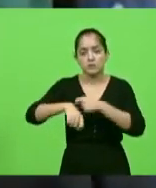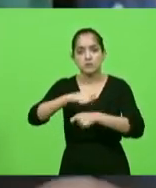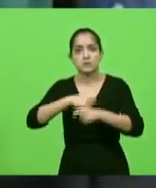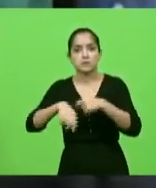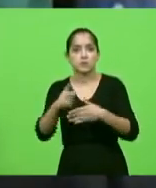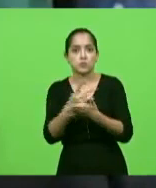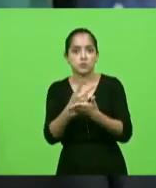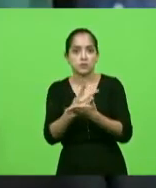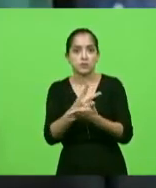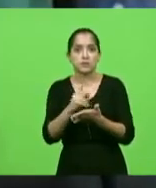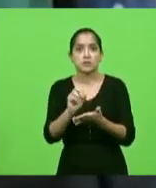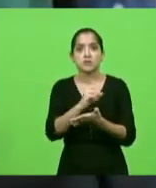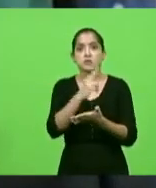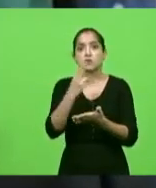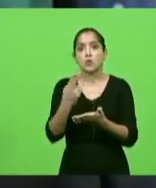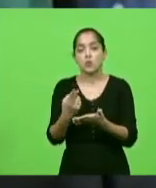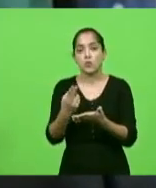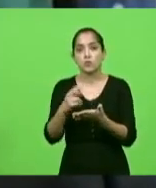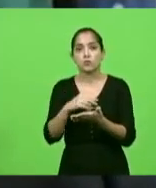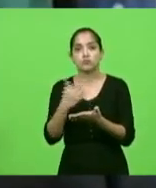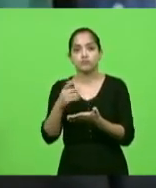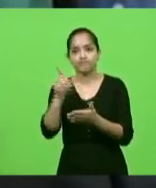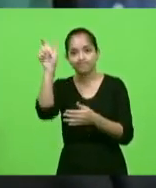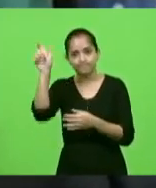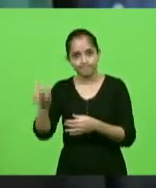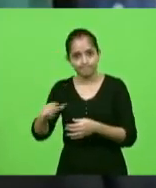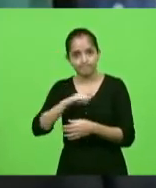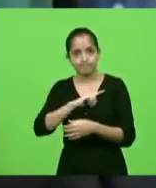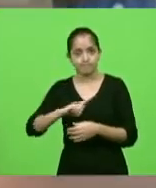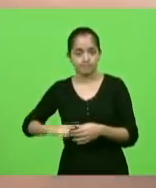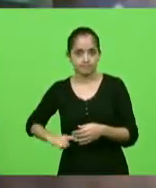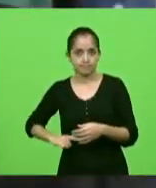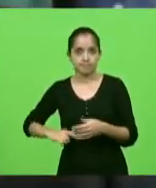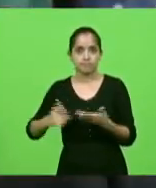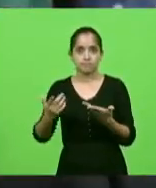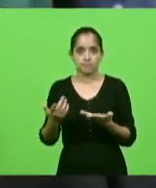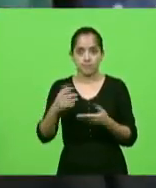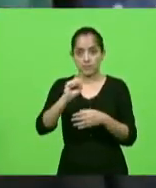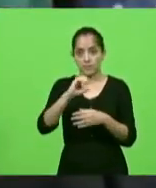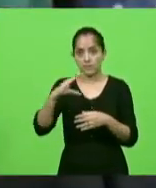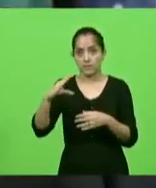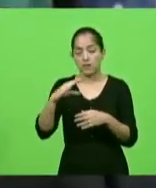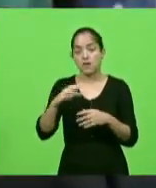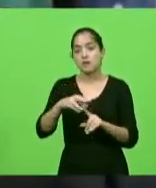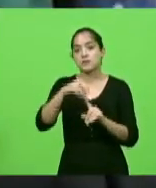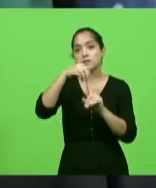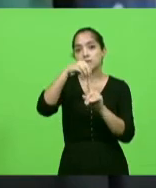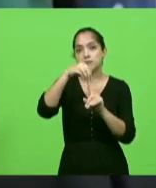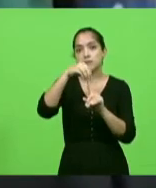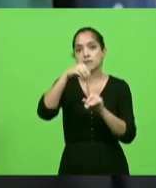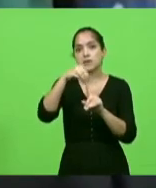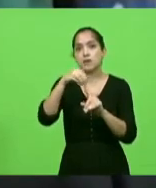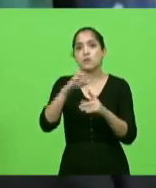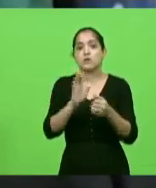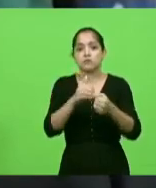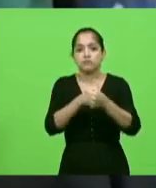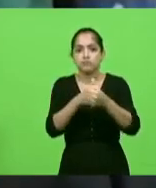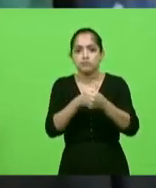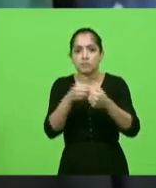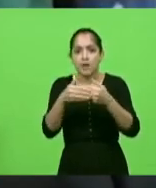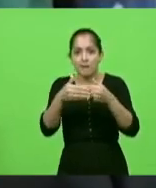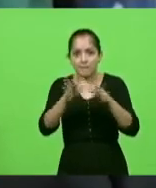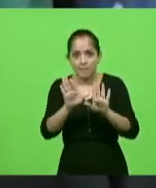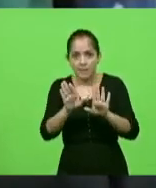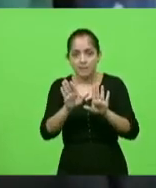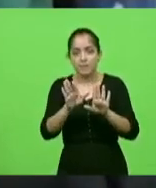muito menos que seja entabulado o governador de Santa Catarina cabe ainda destacar e as quebras de sigilo de dados